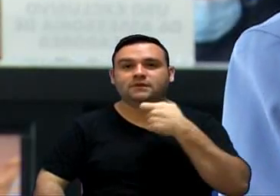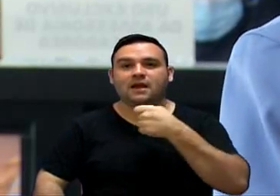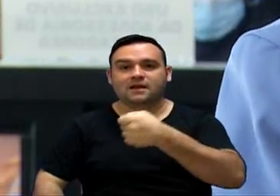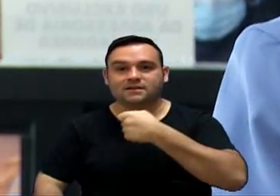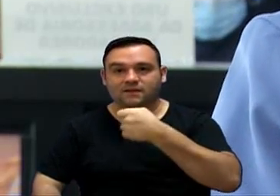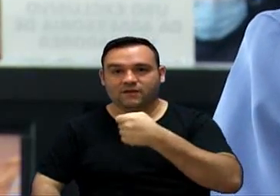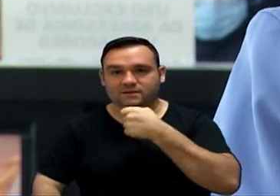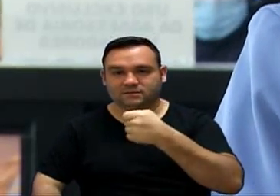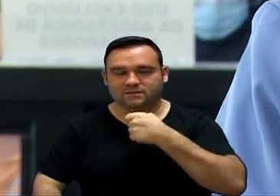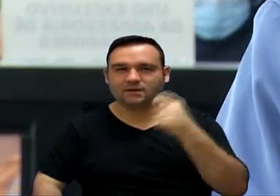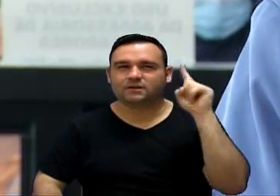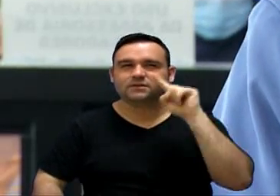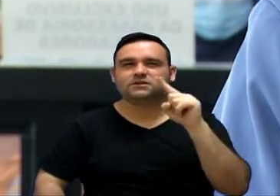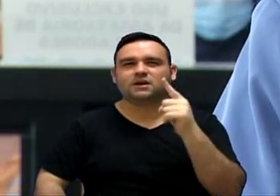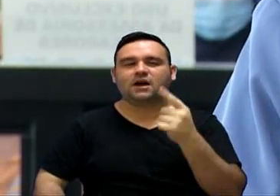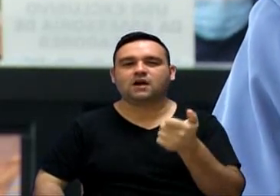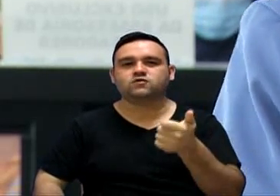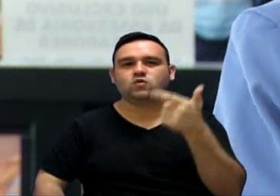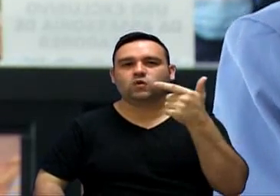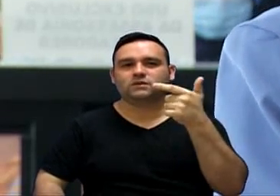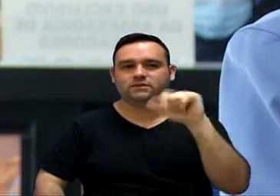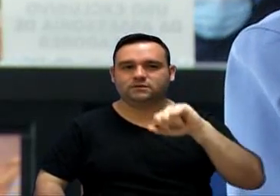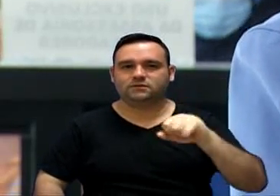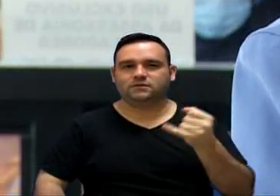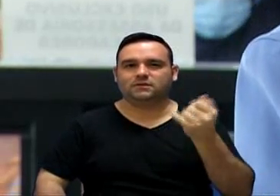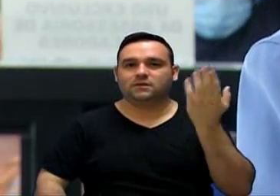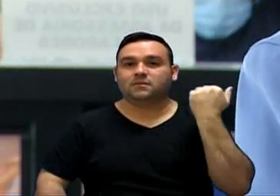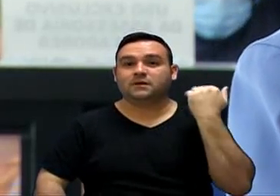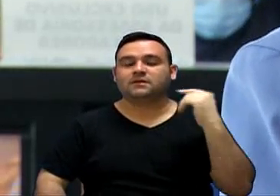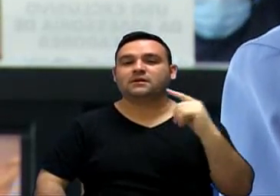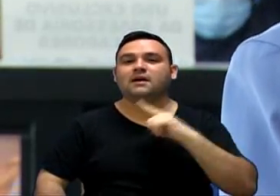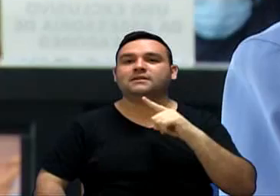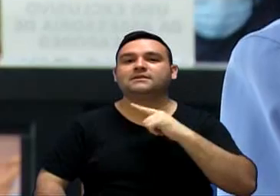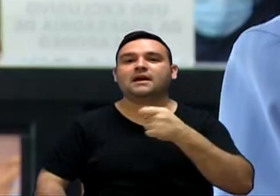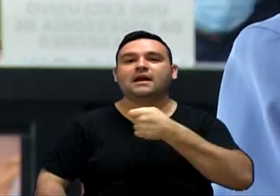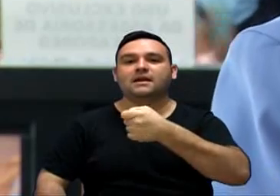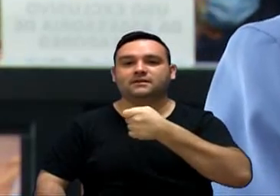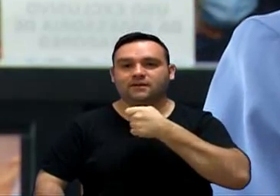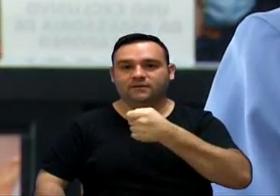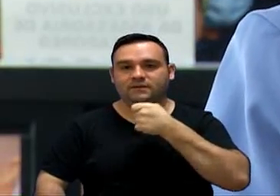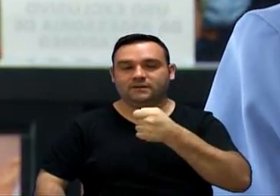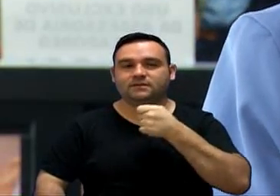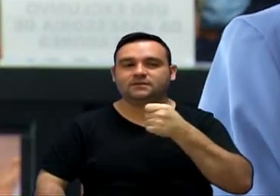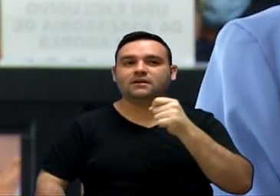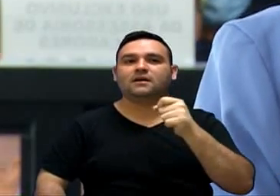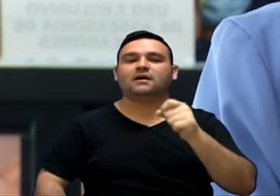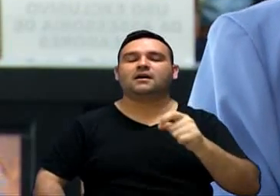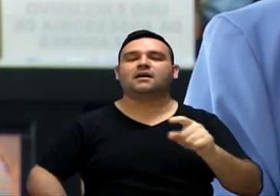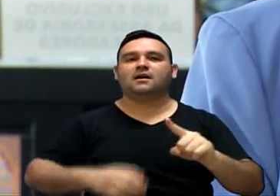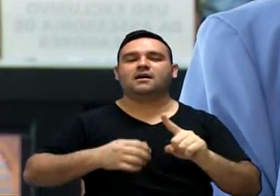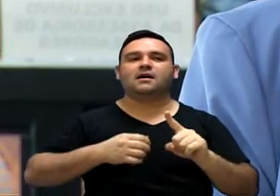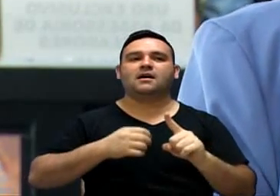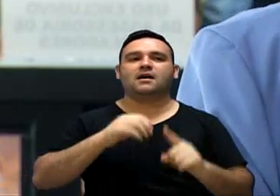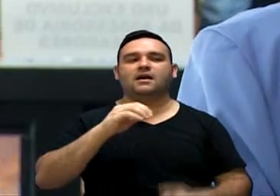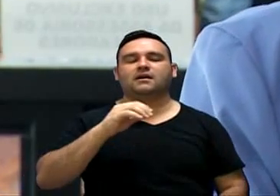sendo divulgadas, no dia 20, dia 12 agora de janeiro, nós tivemos a entrevista da intensivista